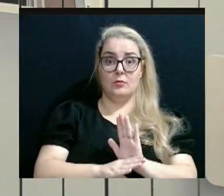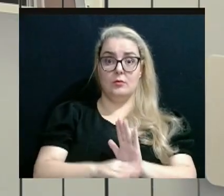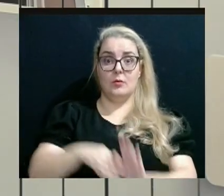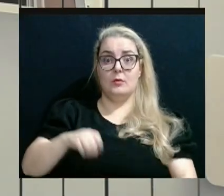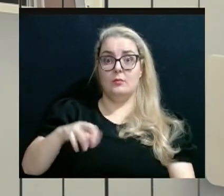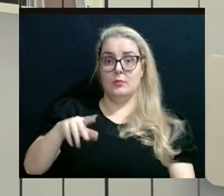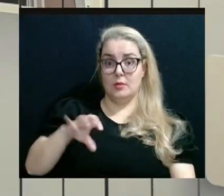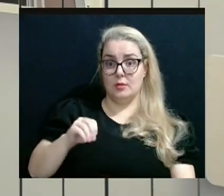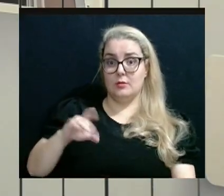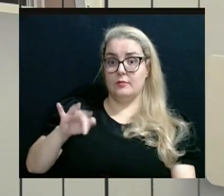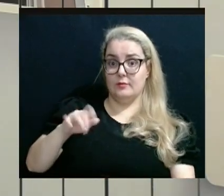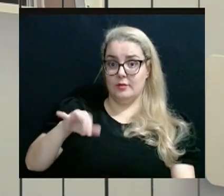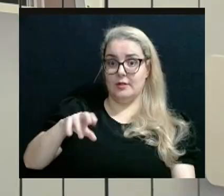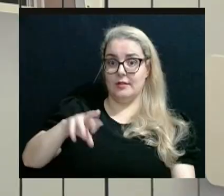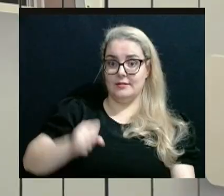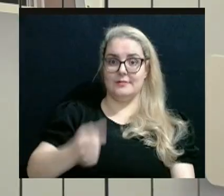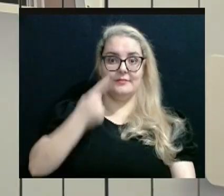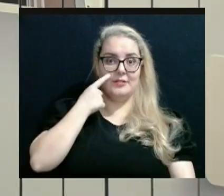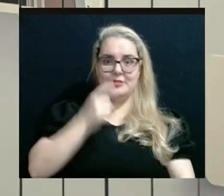microflorestas urbanas. Acompanhe.